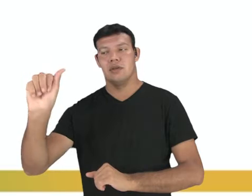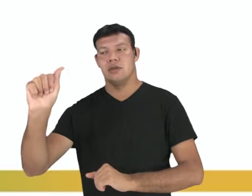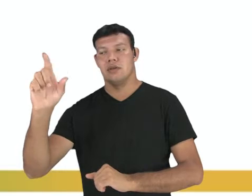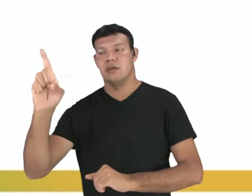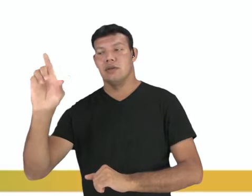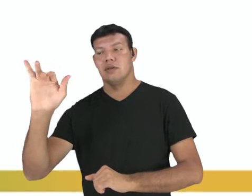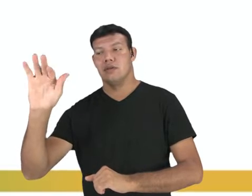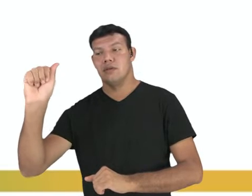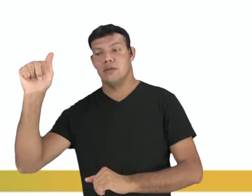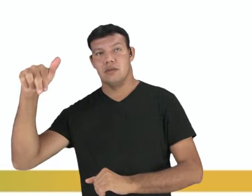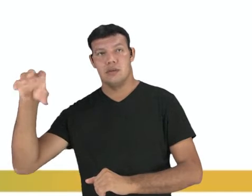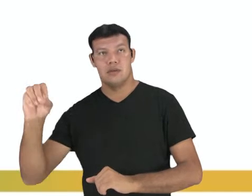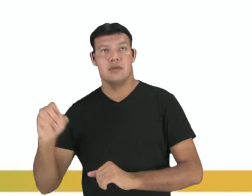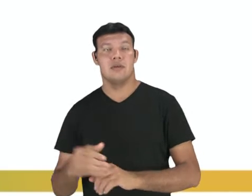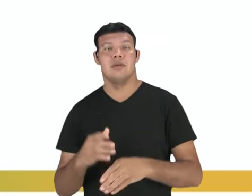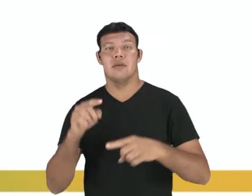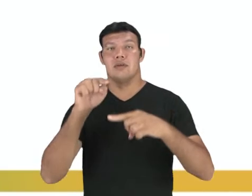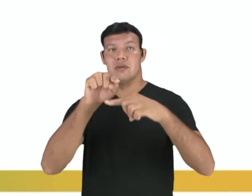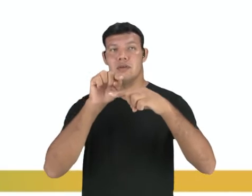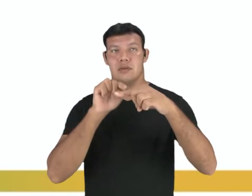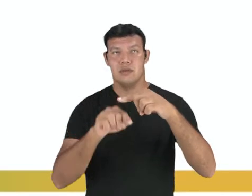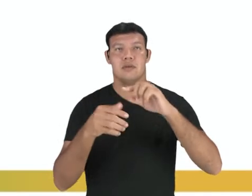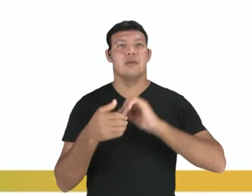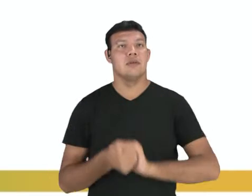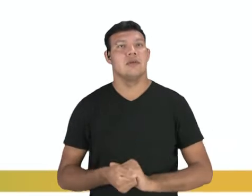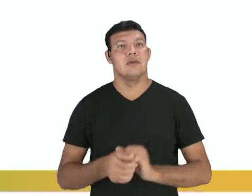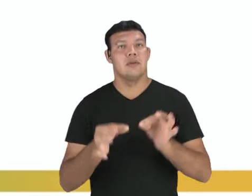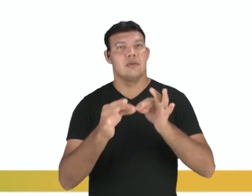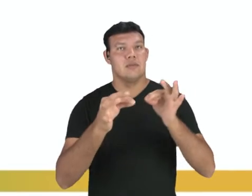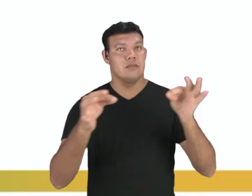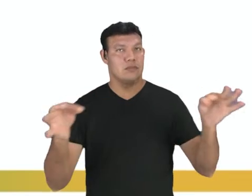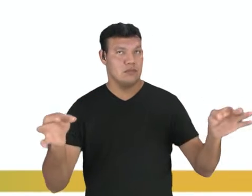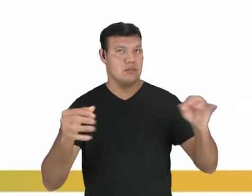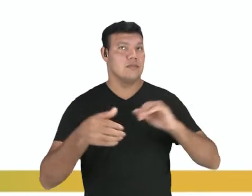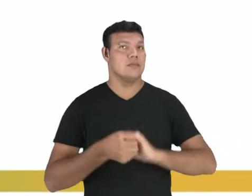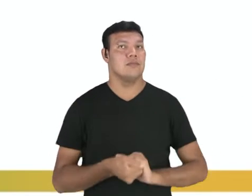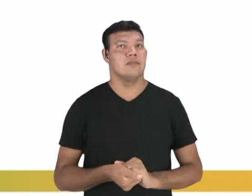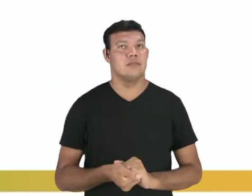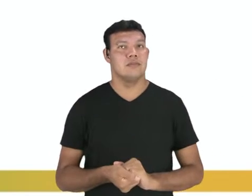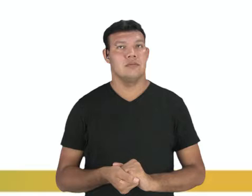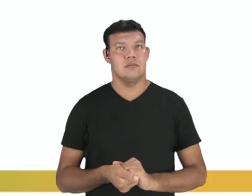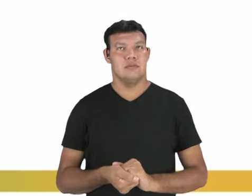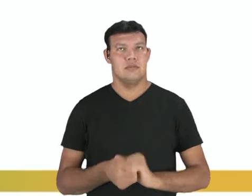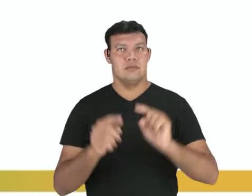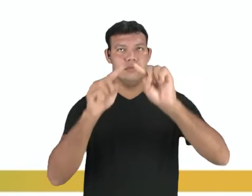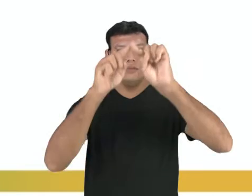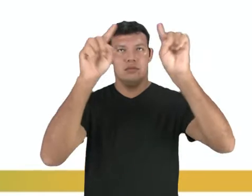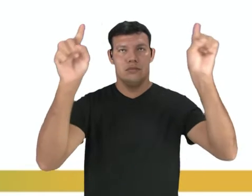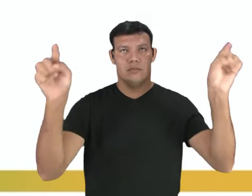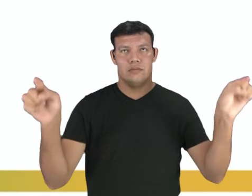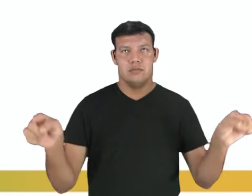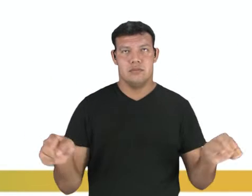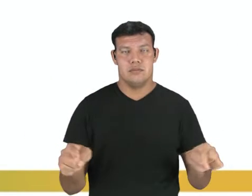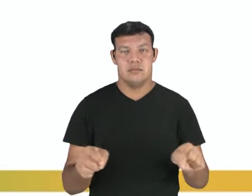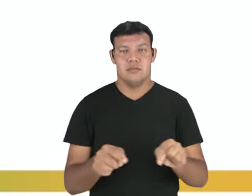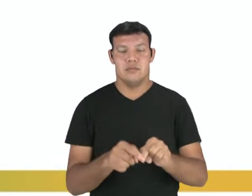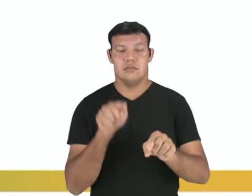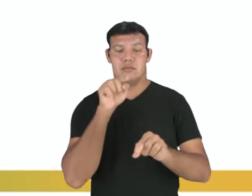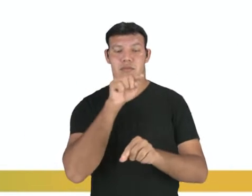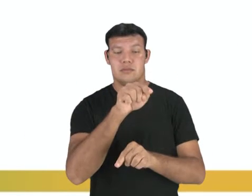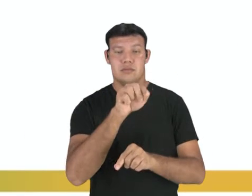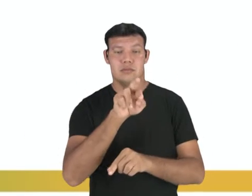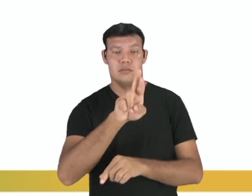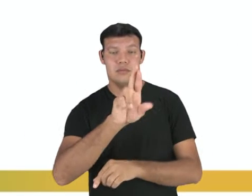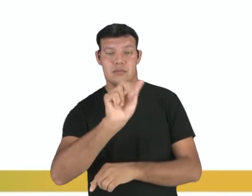radiano ao dividimos o comprimento do arco um é de uma circunferência pelo seu